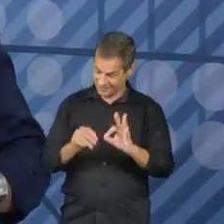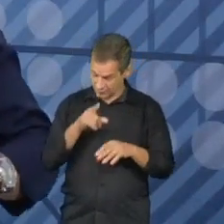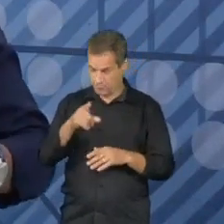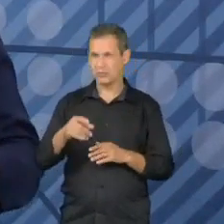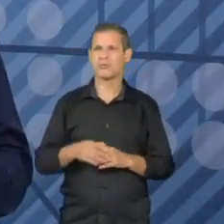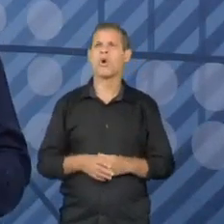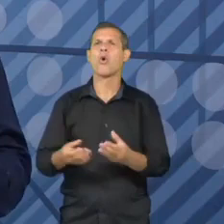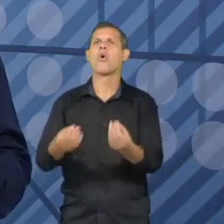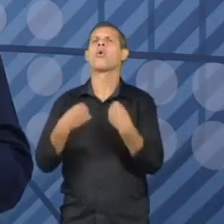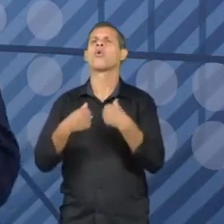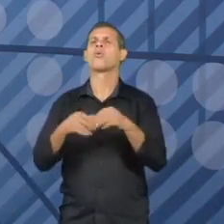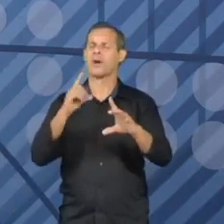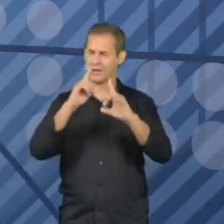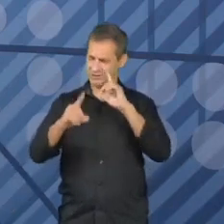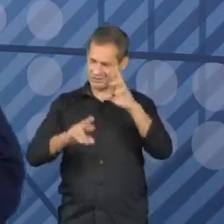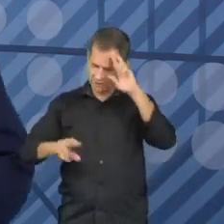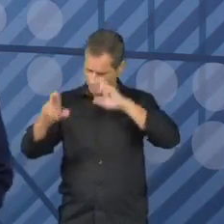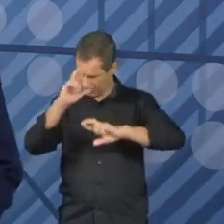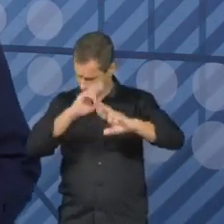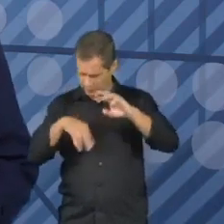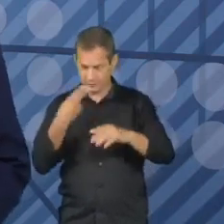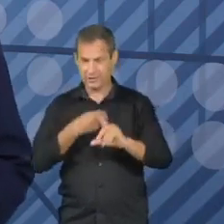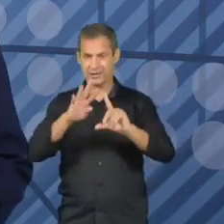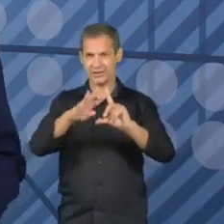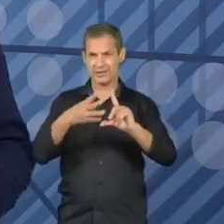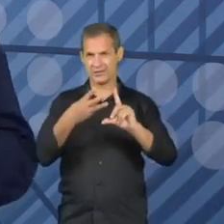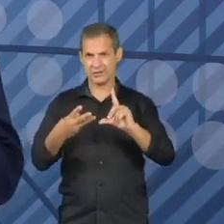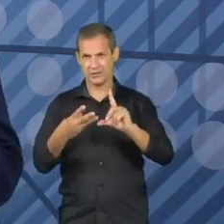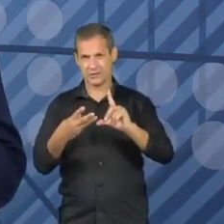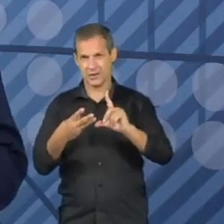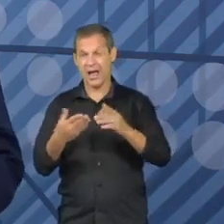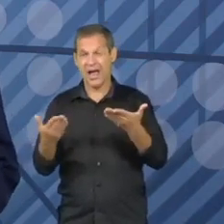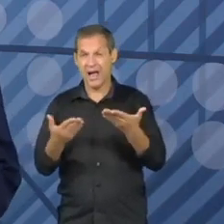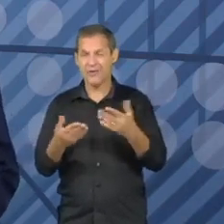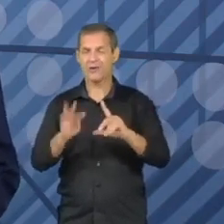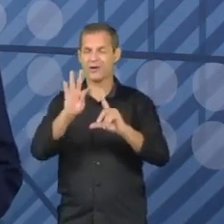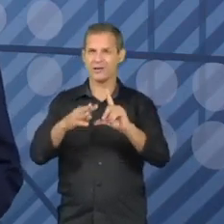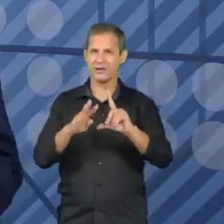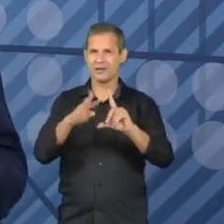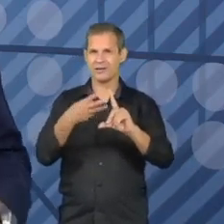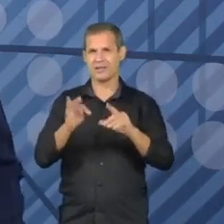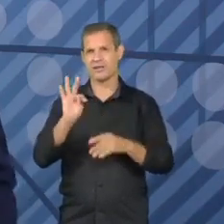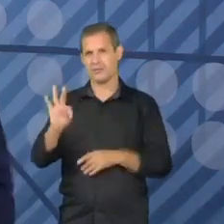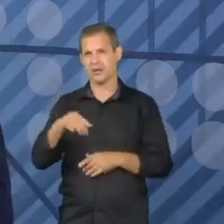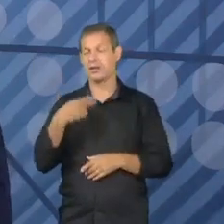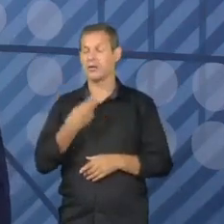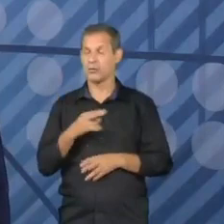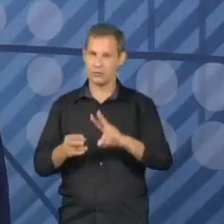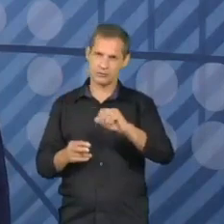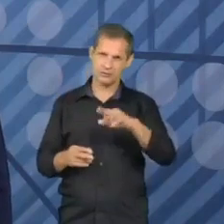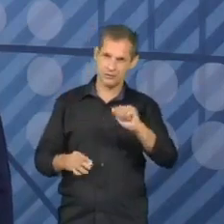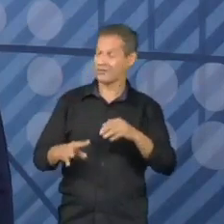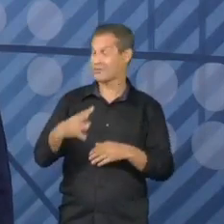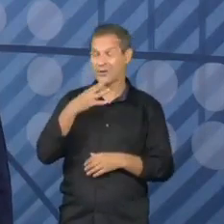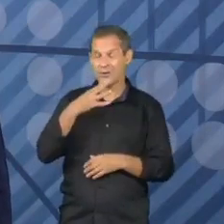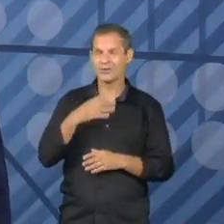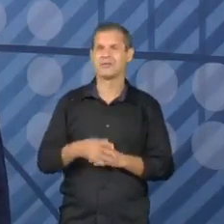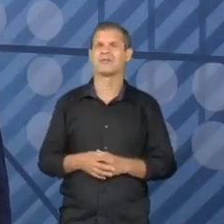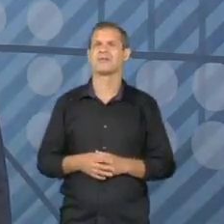você como esse dado é verificado lá na nossa tabela. Agora mudou, tabela T, quando a nossa variância é desconhecida.